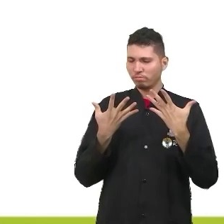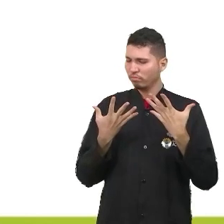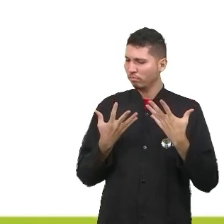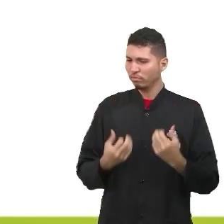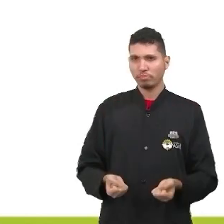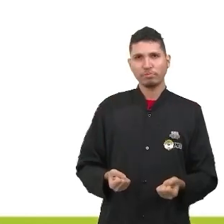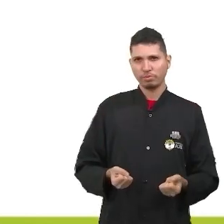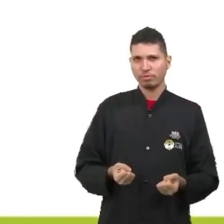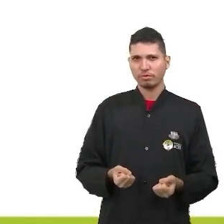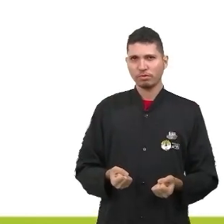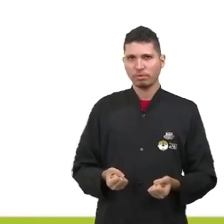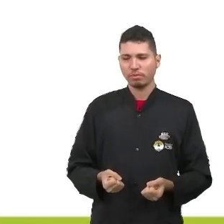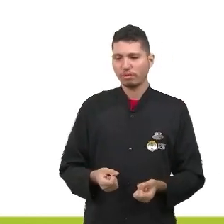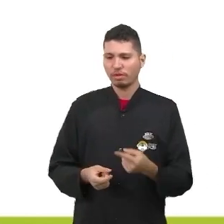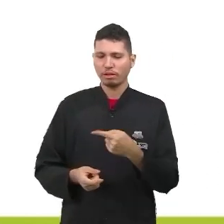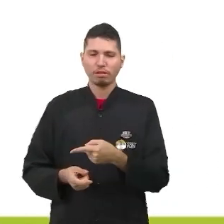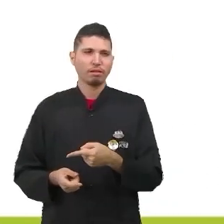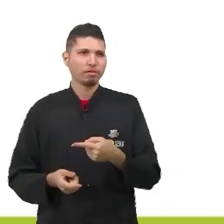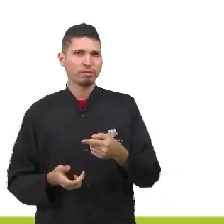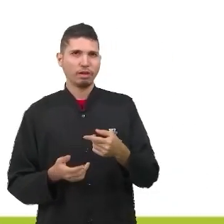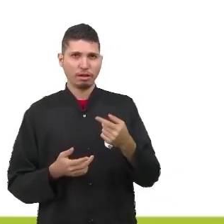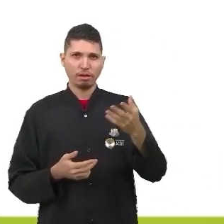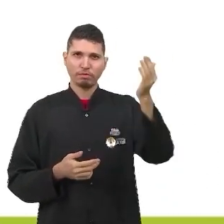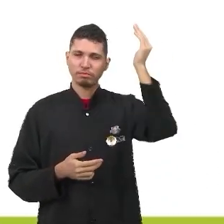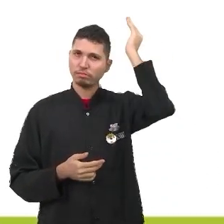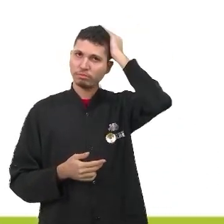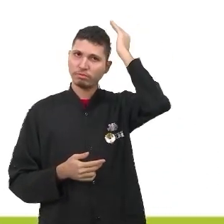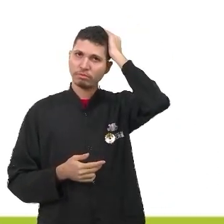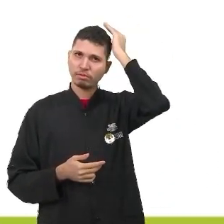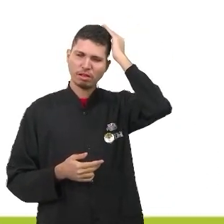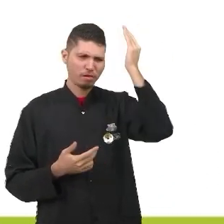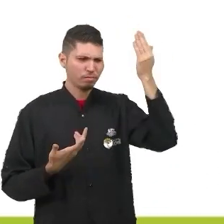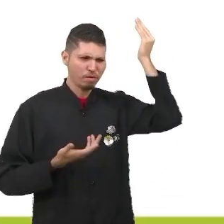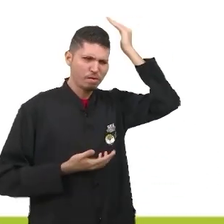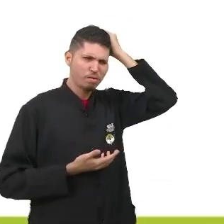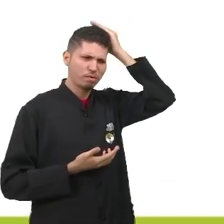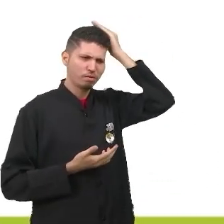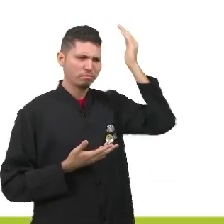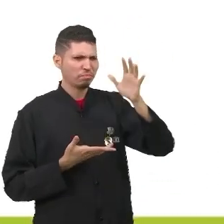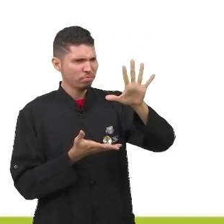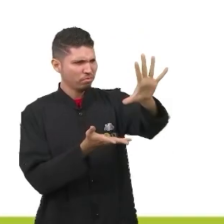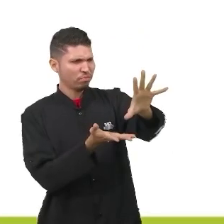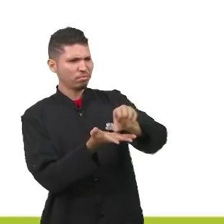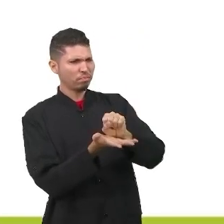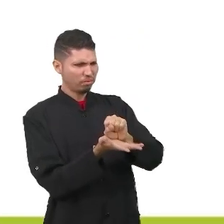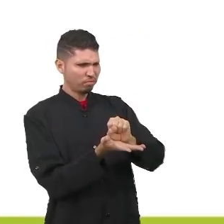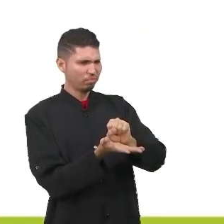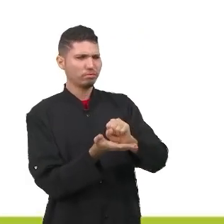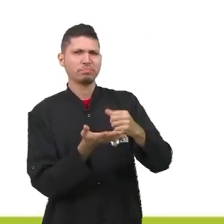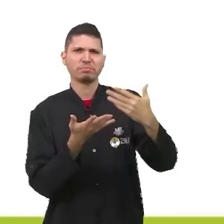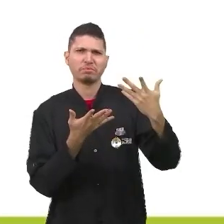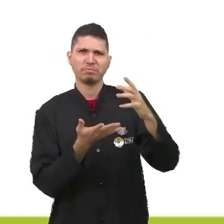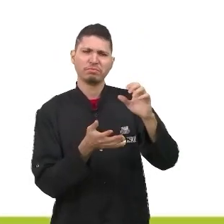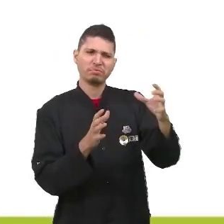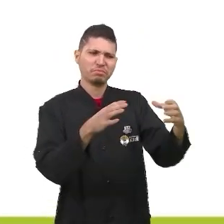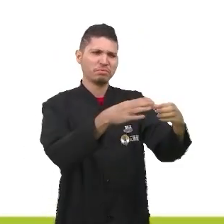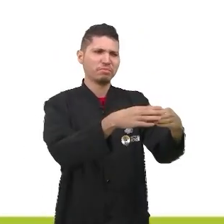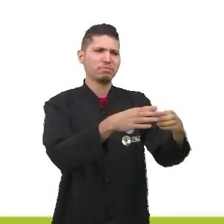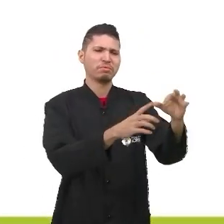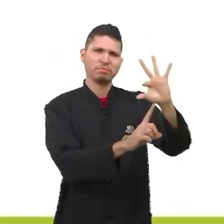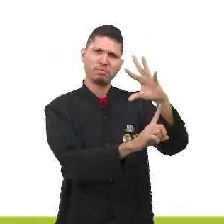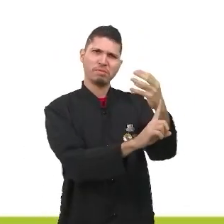e companhia. Isso que está entre aspas foi ele mesmo que falou, ele foi bem ácido mesmo nas suas falas. Para um